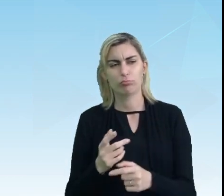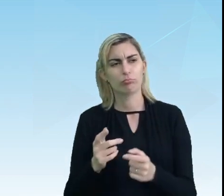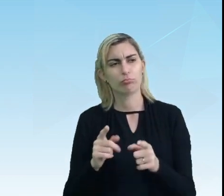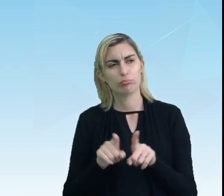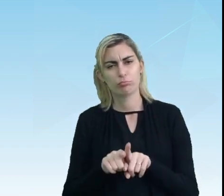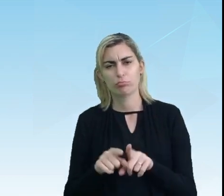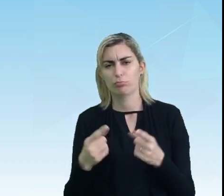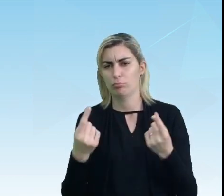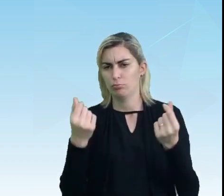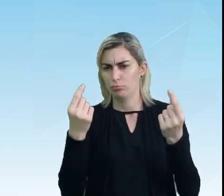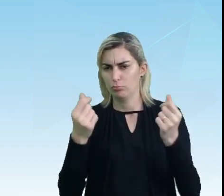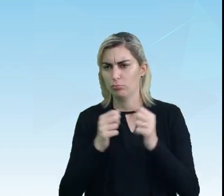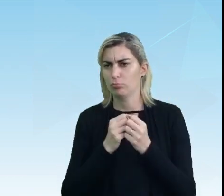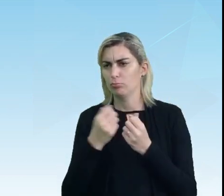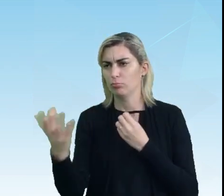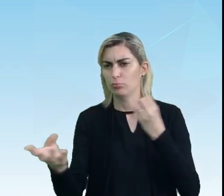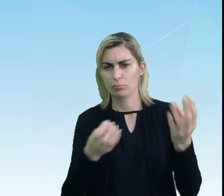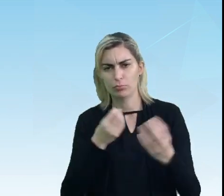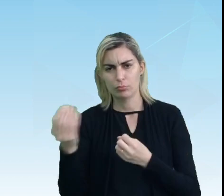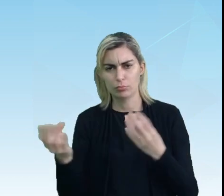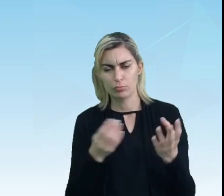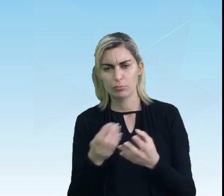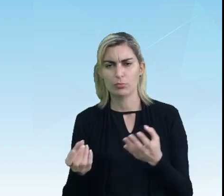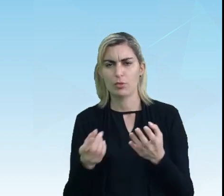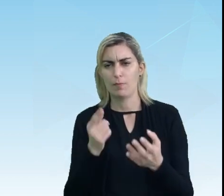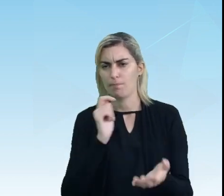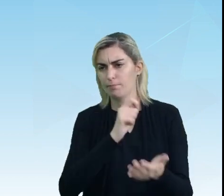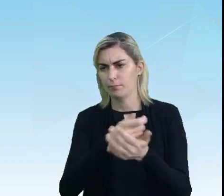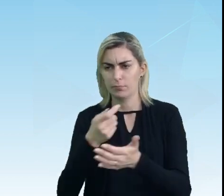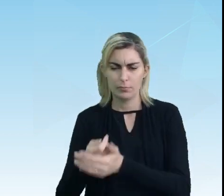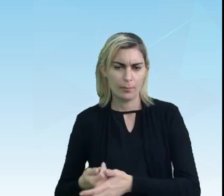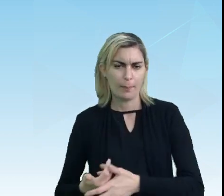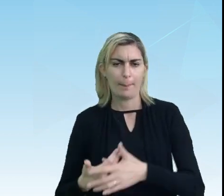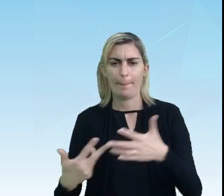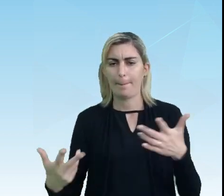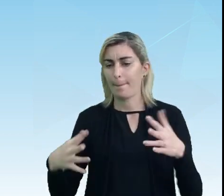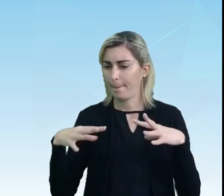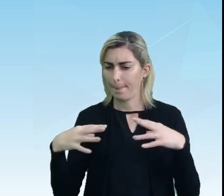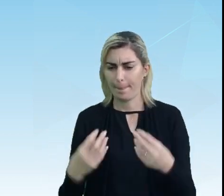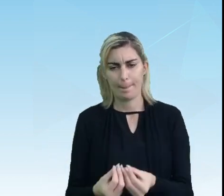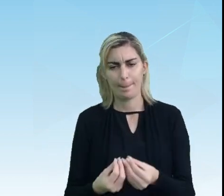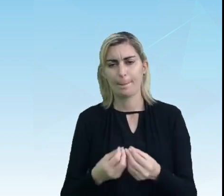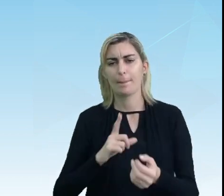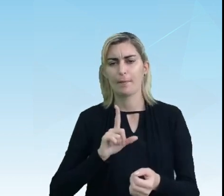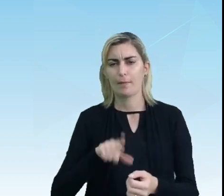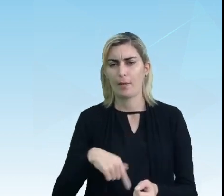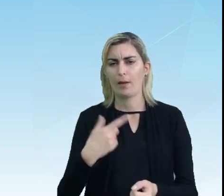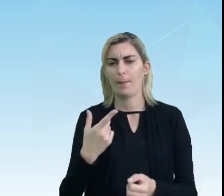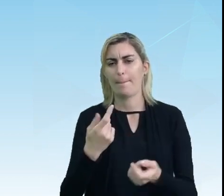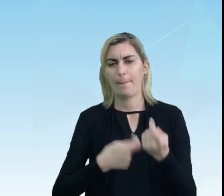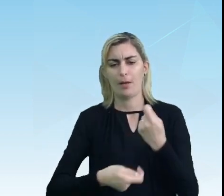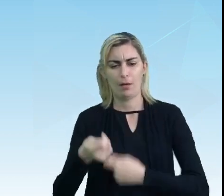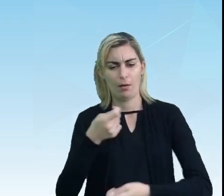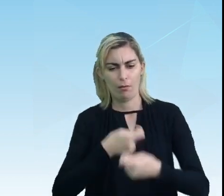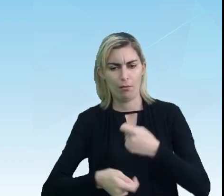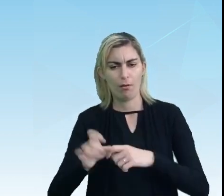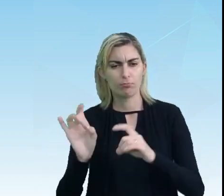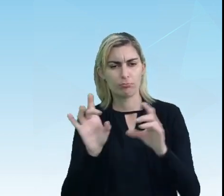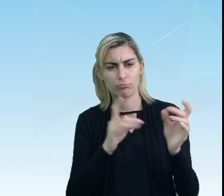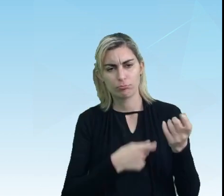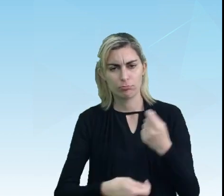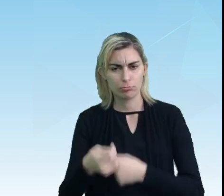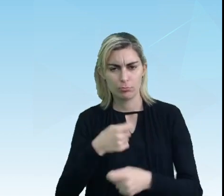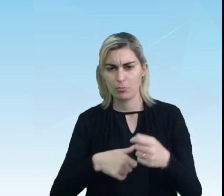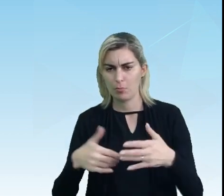demanda, preço, distribuição, investimentos, todos são determinados pelo mercado, não por